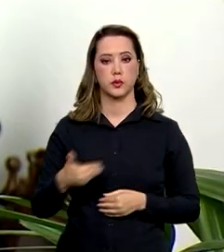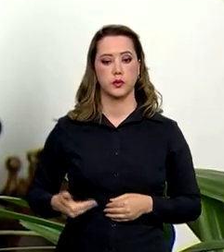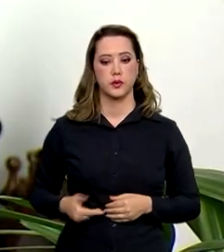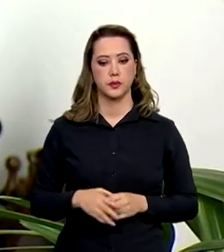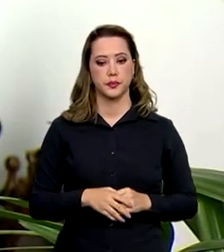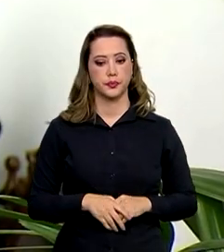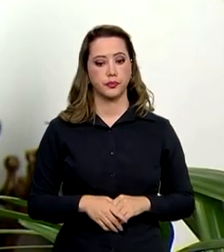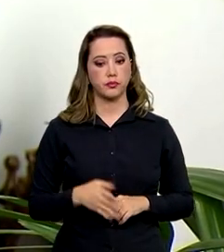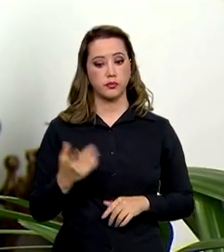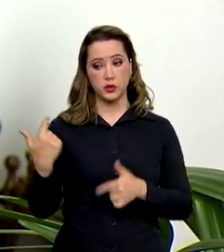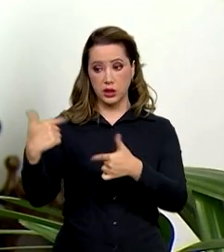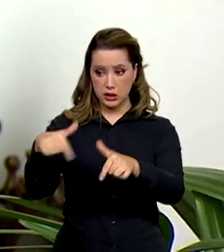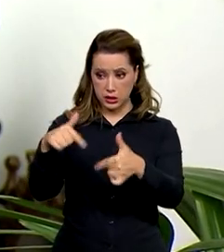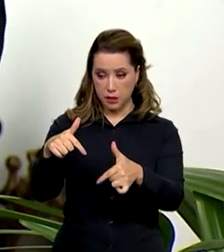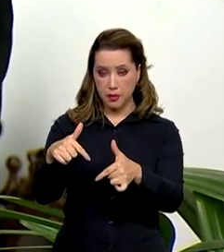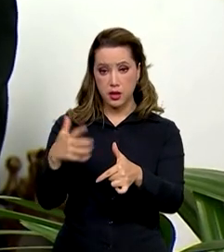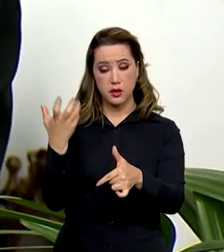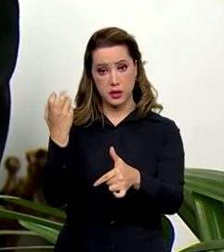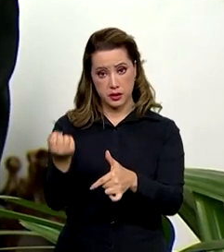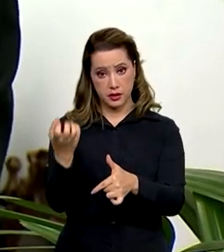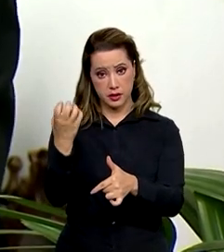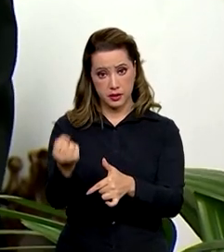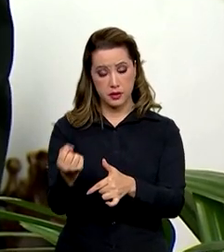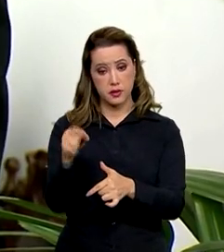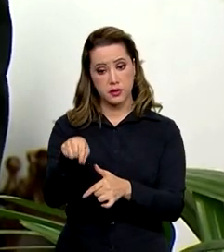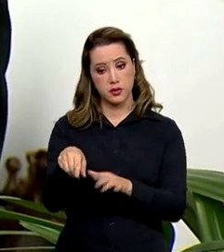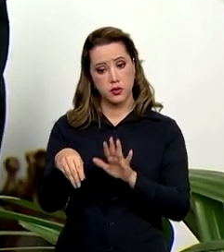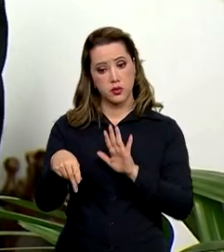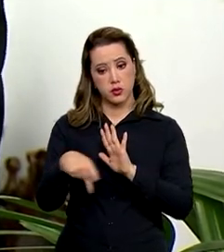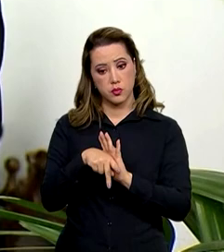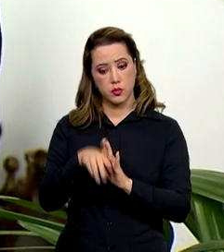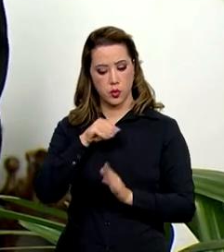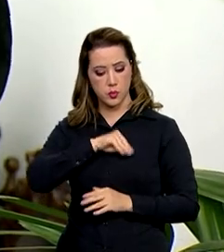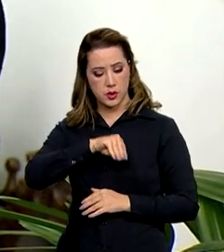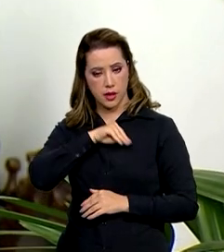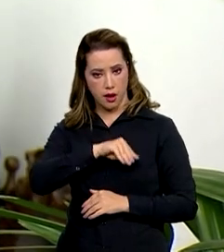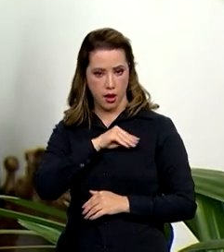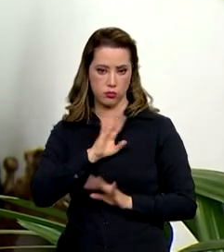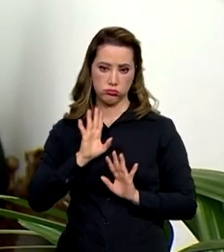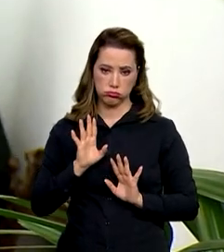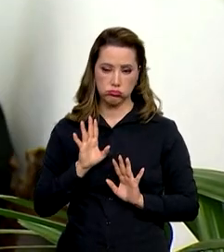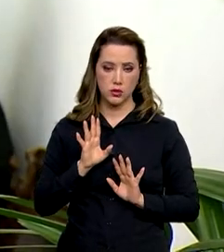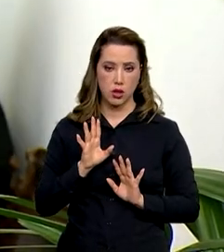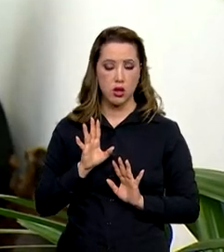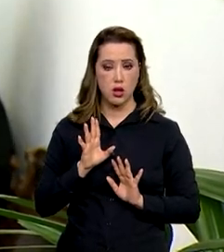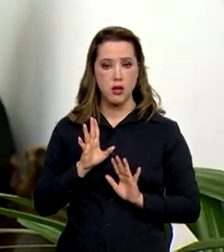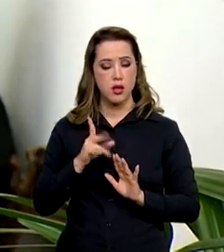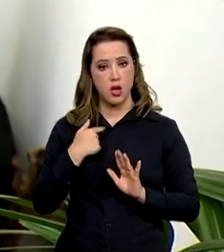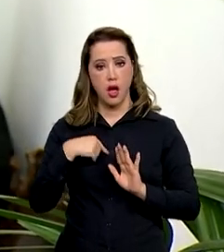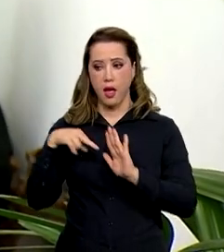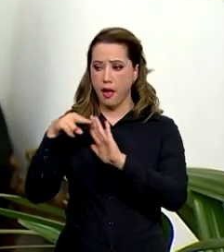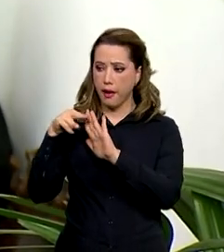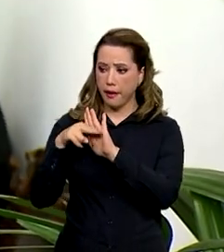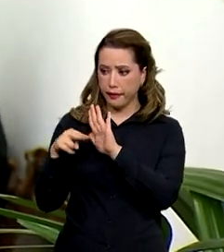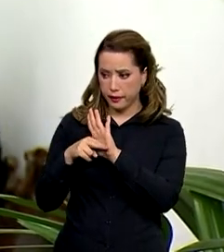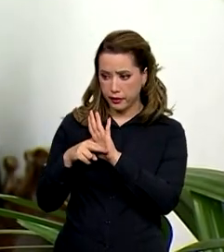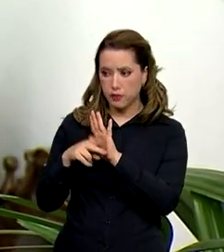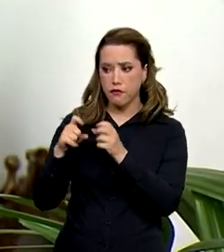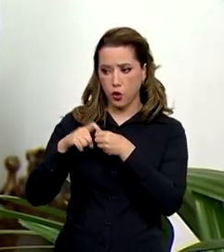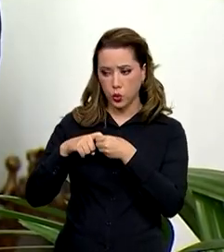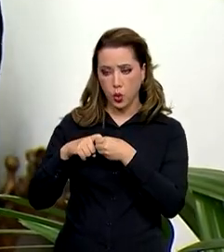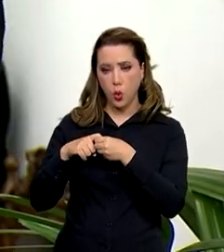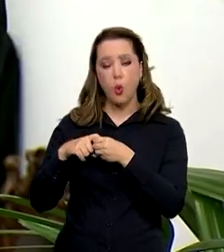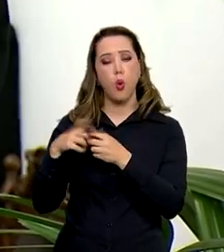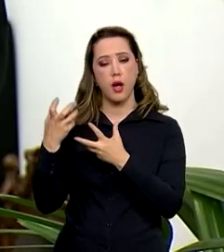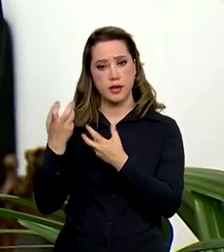Está trabalhando, recebe ali o dinheiro da carteira assinada, preencheu a regra, recebe